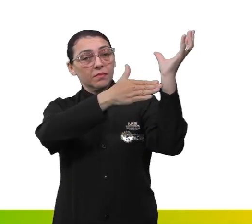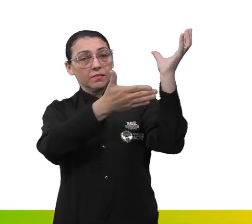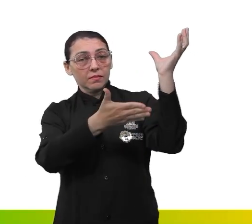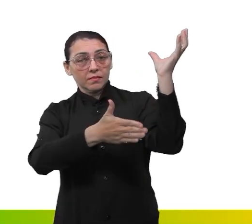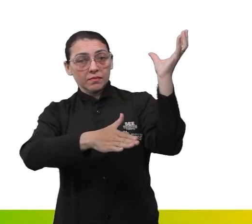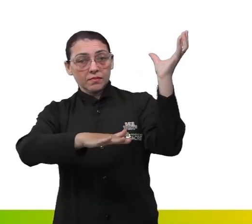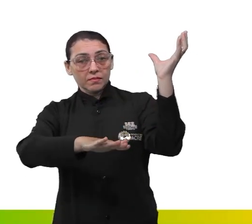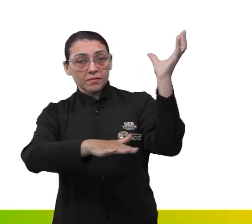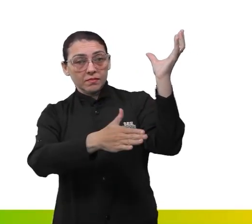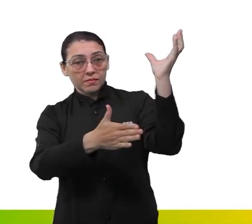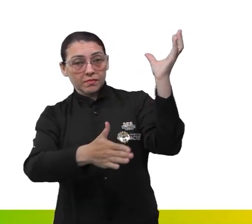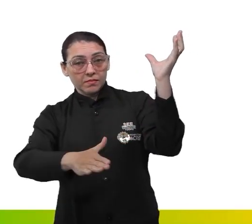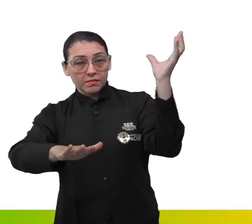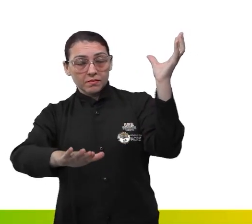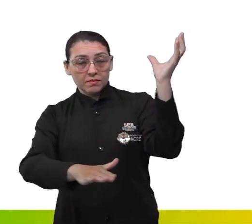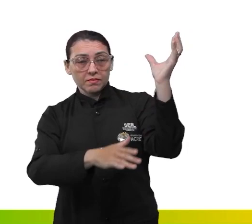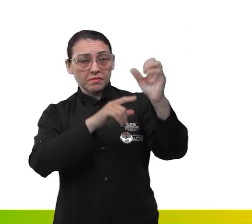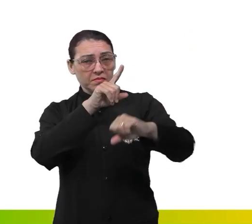futebol.